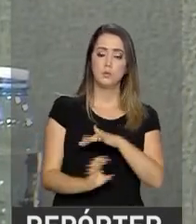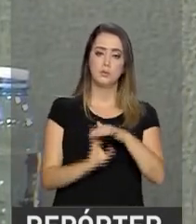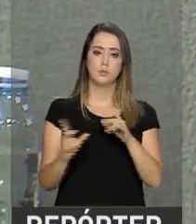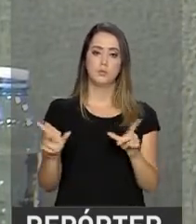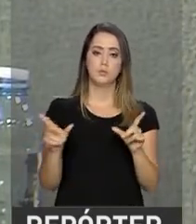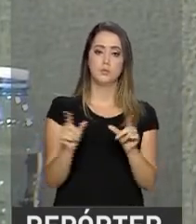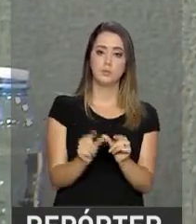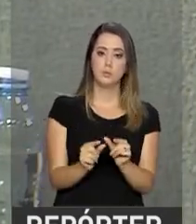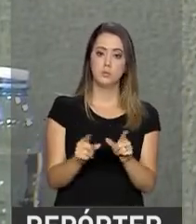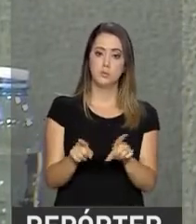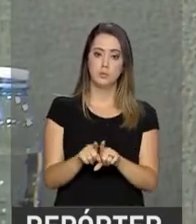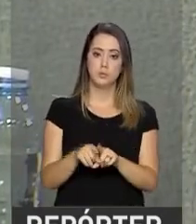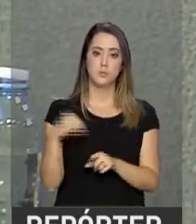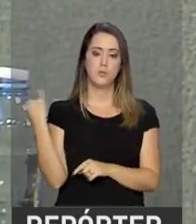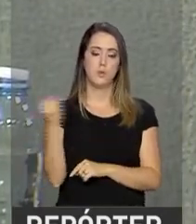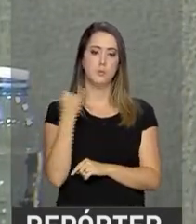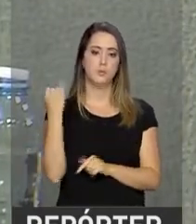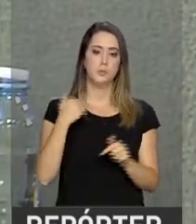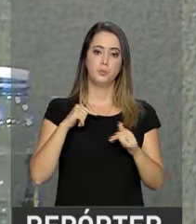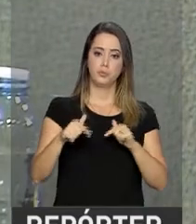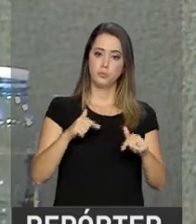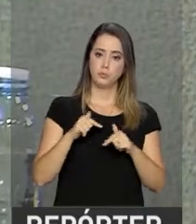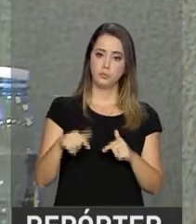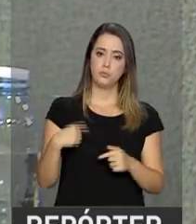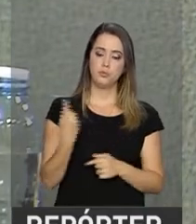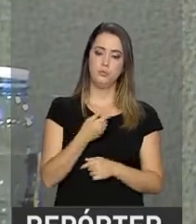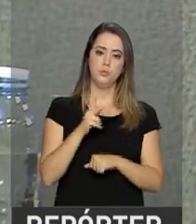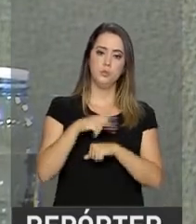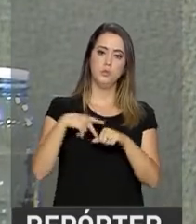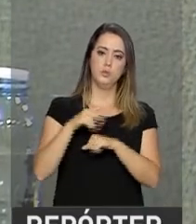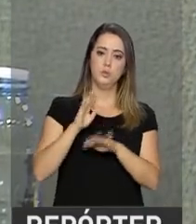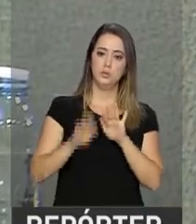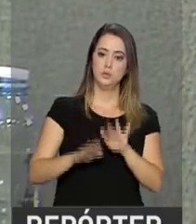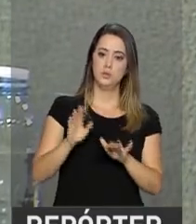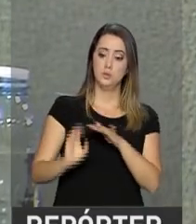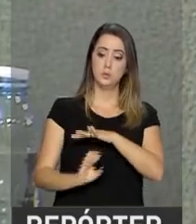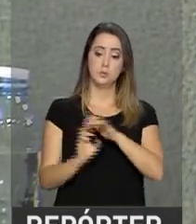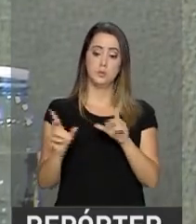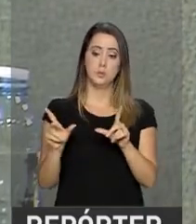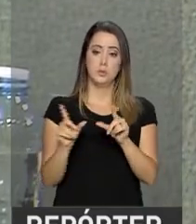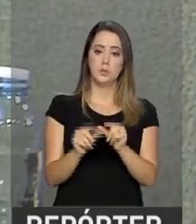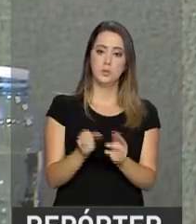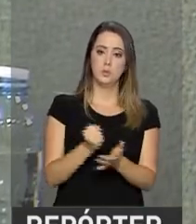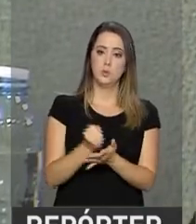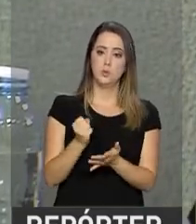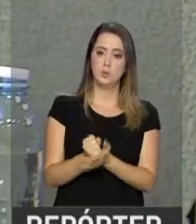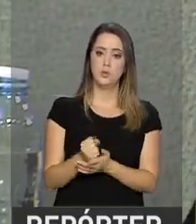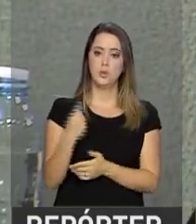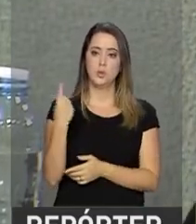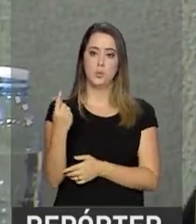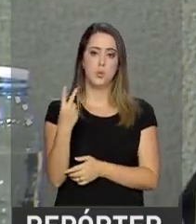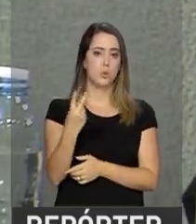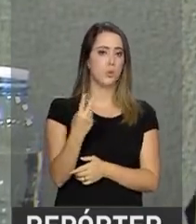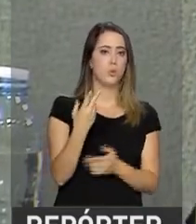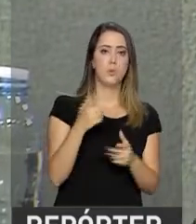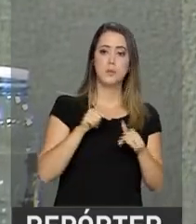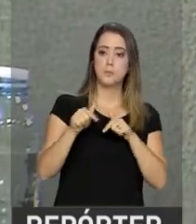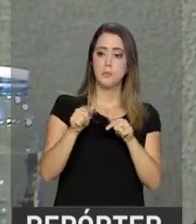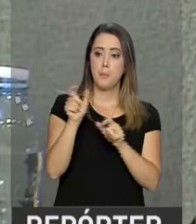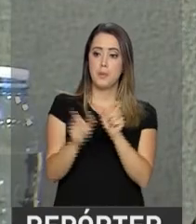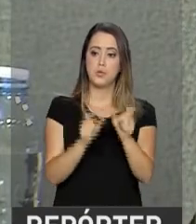e micro empresário que tem um papel fundamental no nosso país muitas vezes um microempresário é contratar um empregado dois empregados e